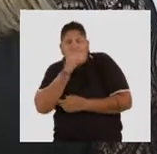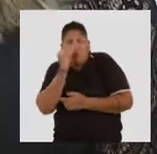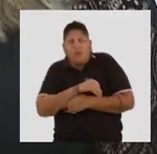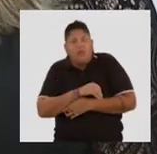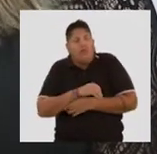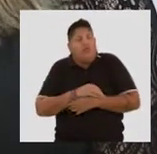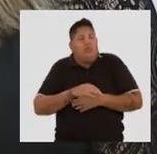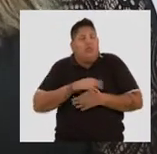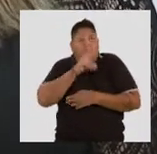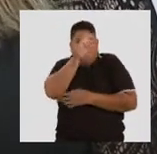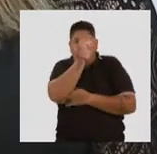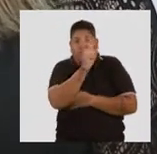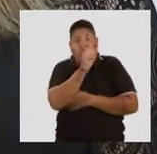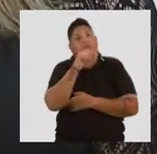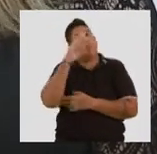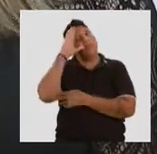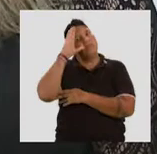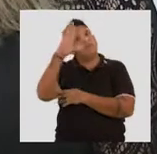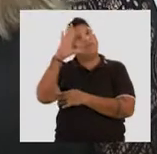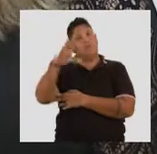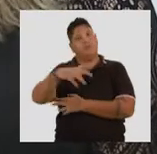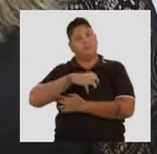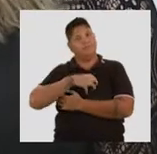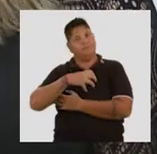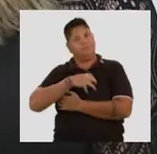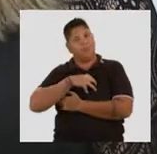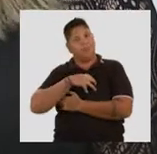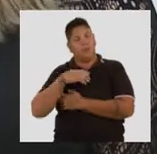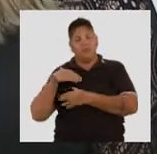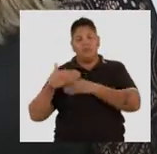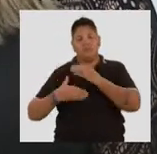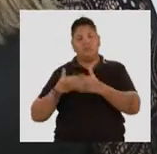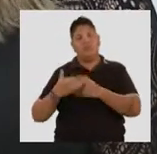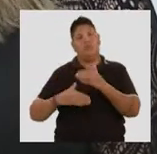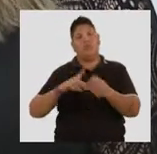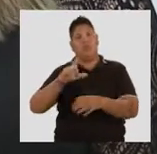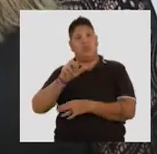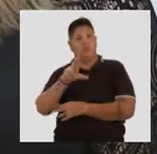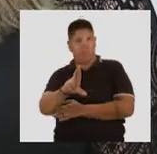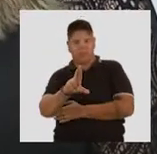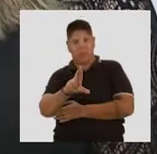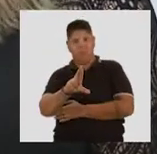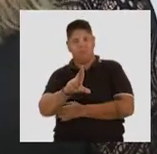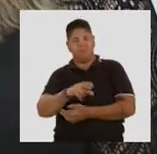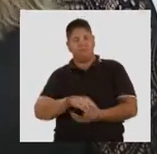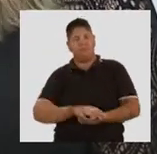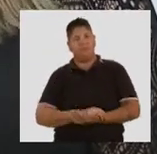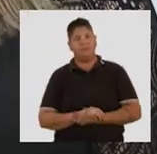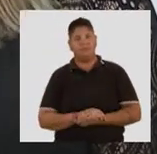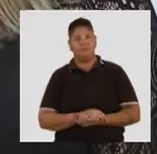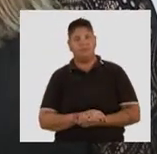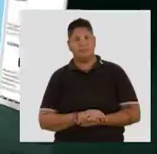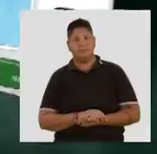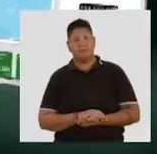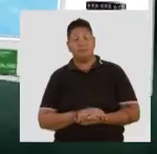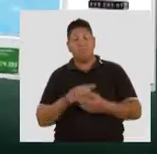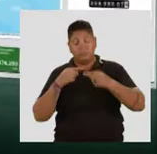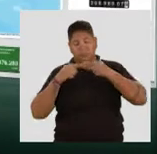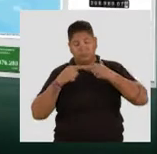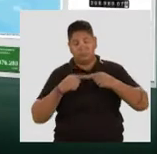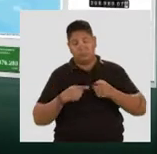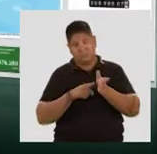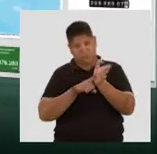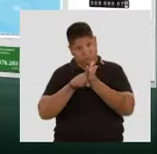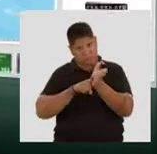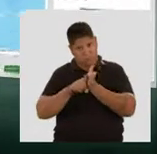uma fraqueza excessiva. Esses são os principais sintomas aí para o desencadeamento de uma LER. Segundo